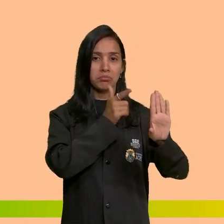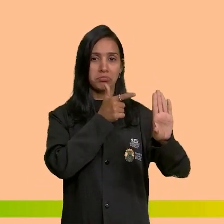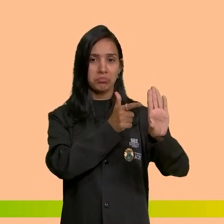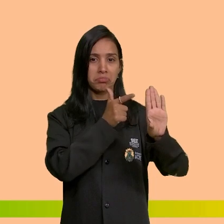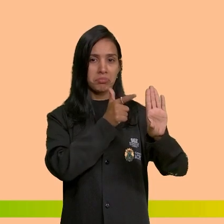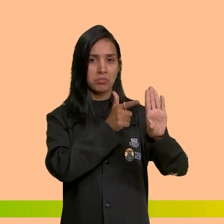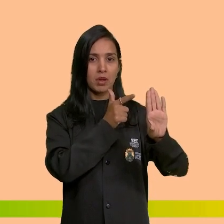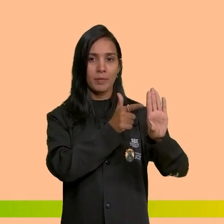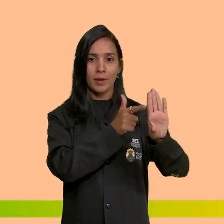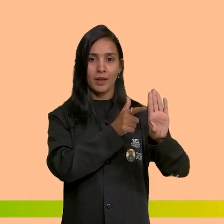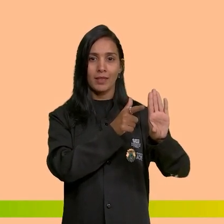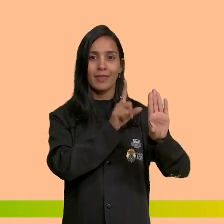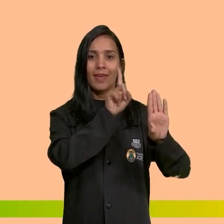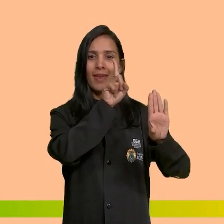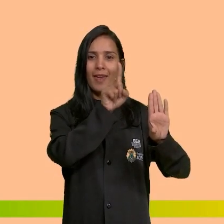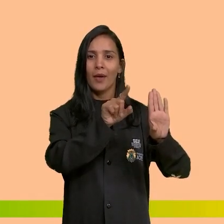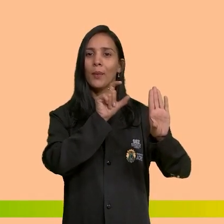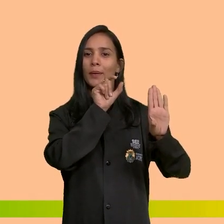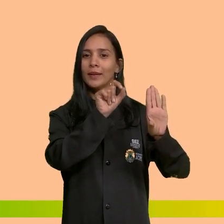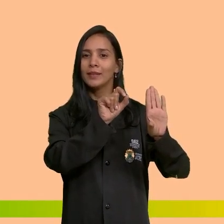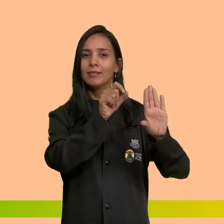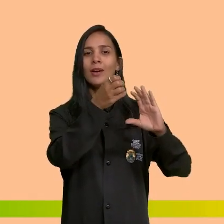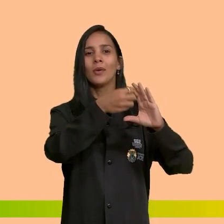do gênero comédia.